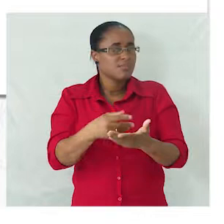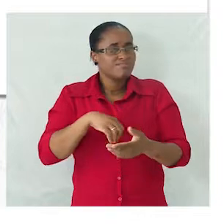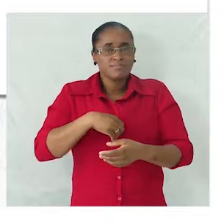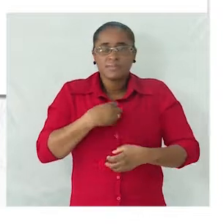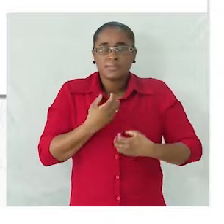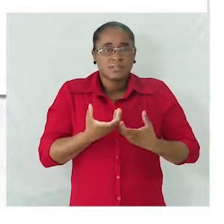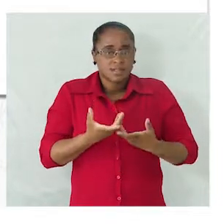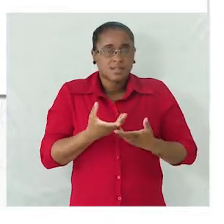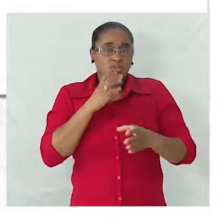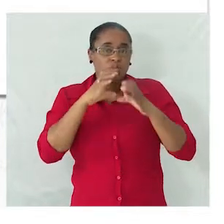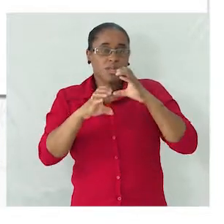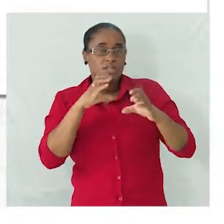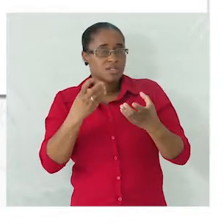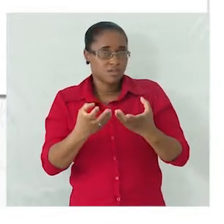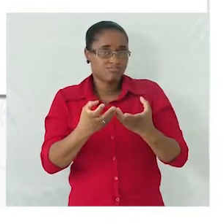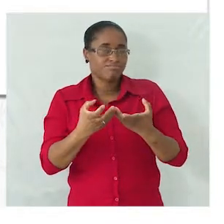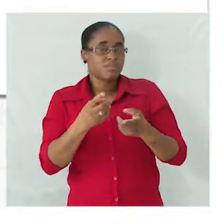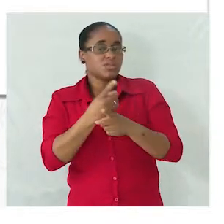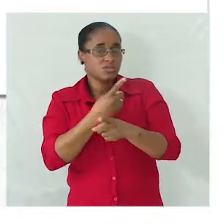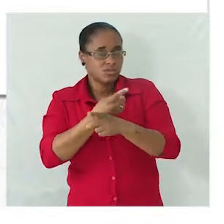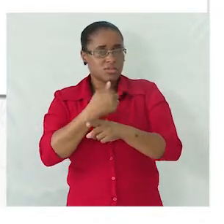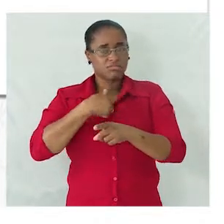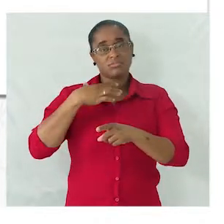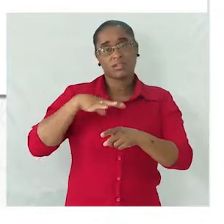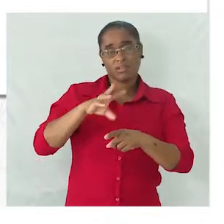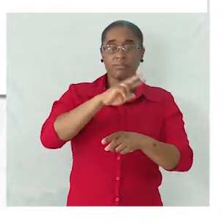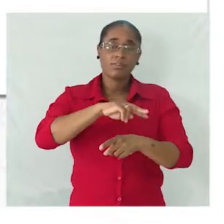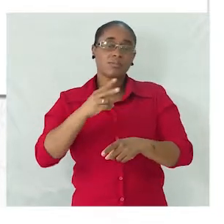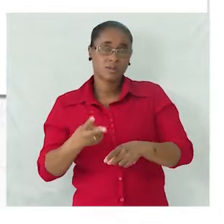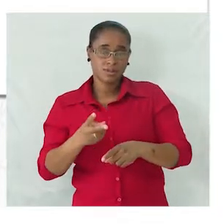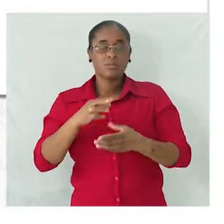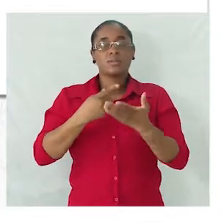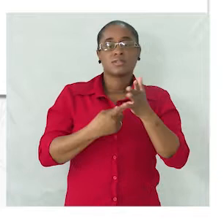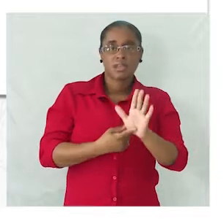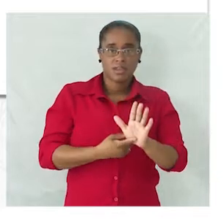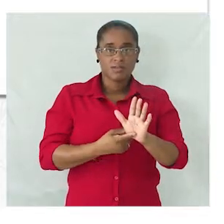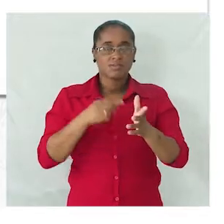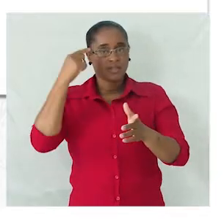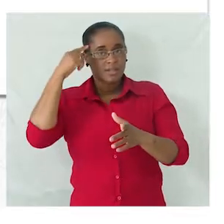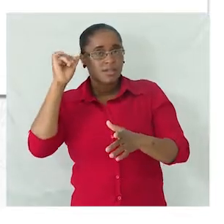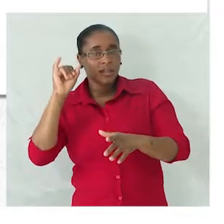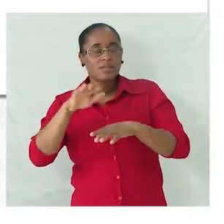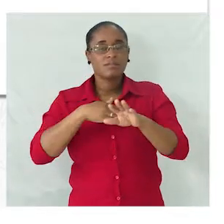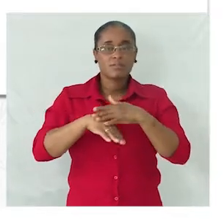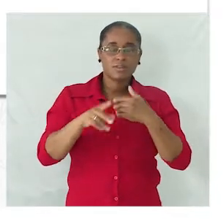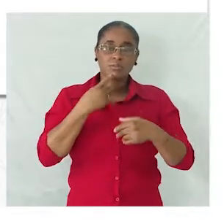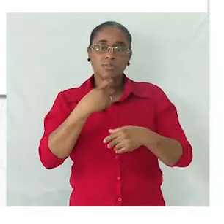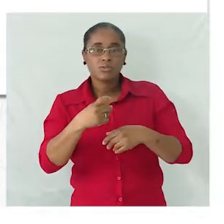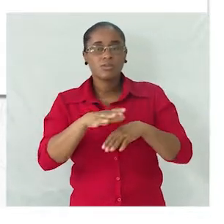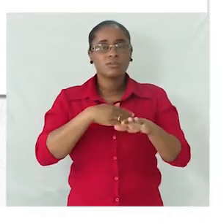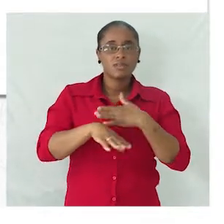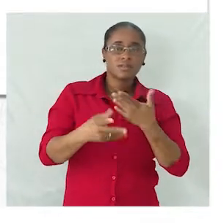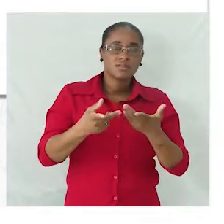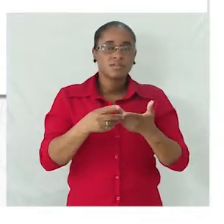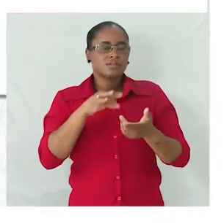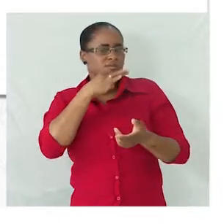comunicativa, ou seja, algo que pretende transmitir. Por exemplo, a ideia de se fazer uma pergunta, de fazer uma admiração